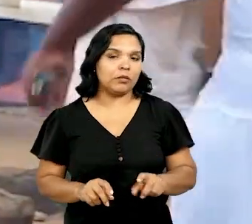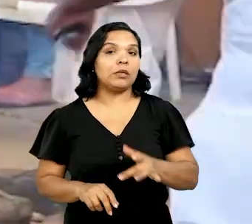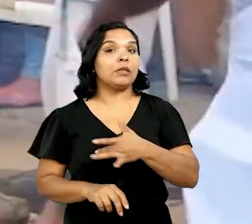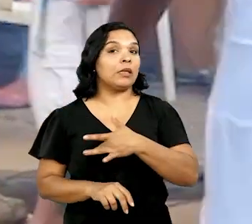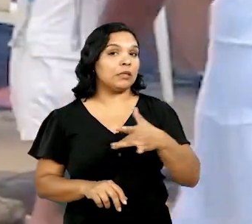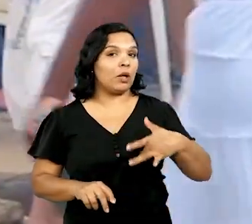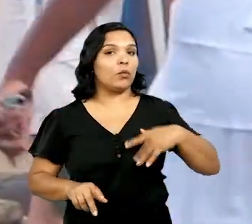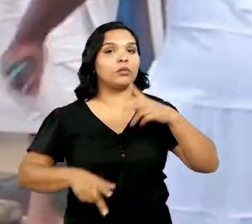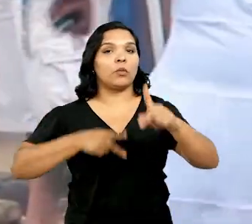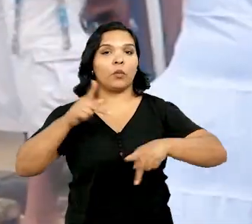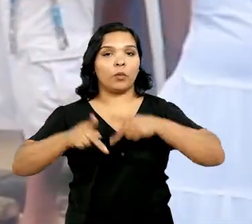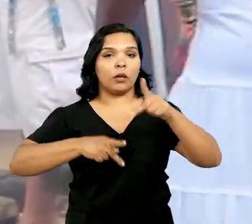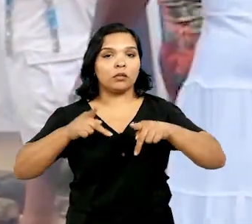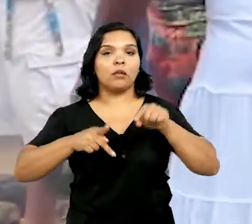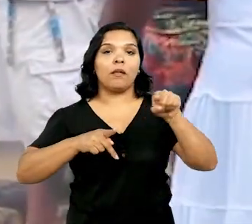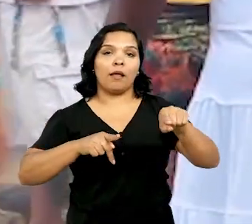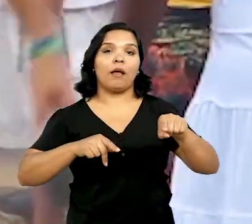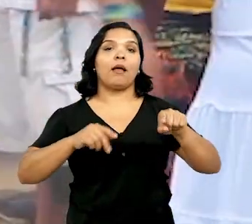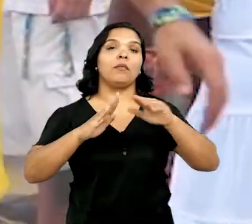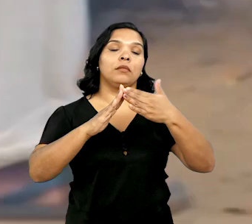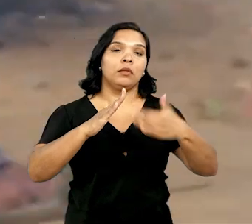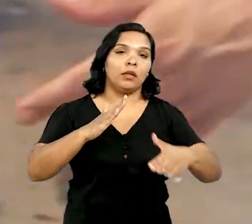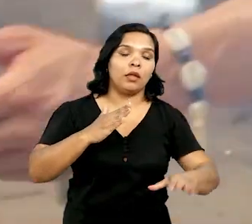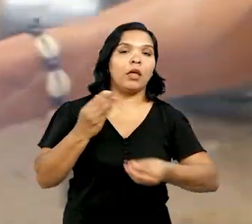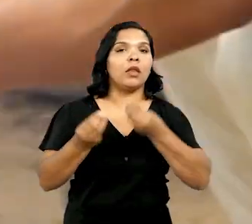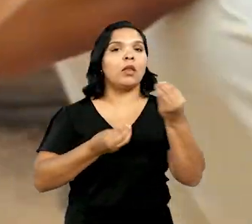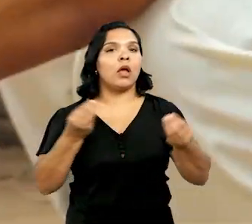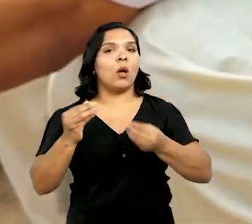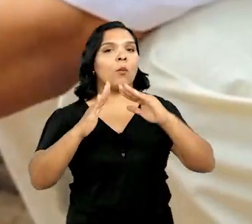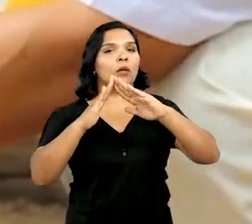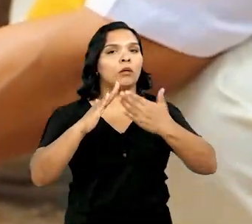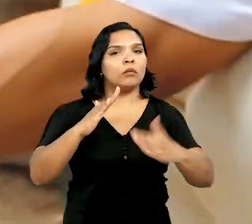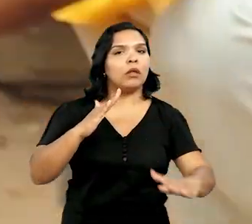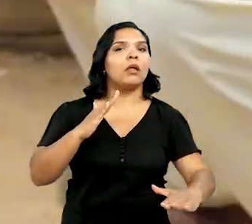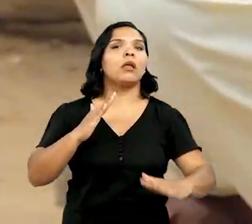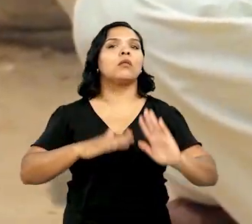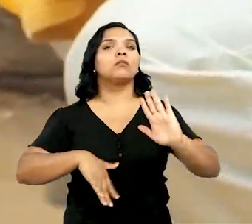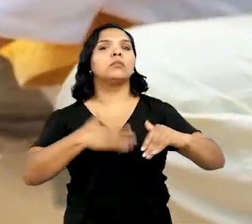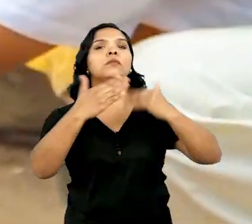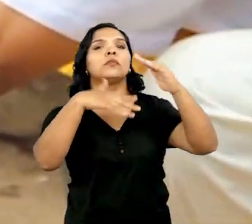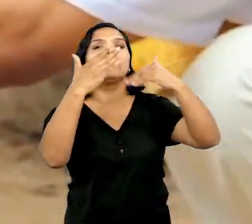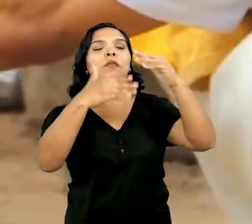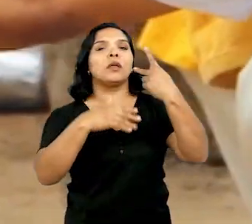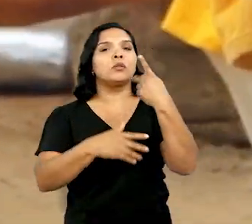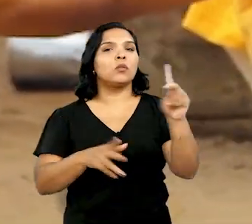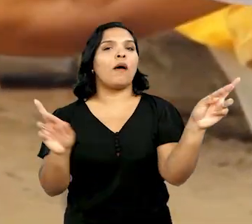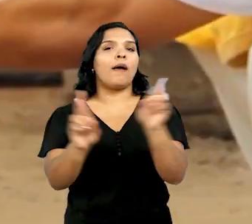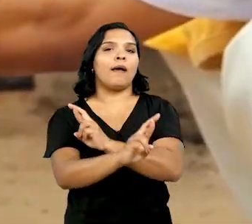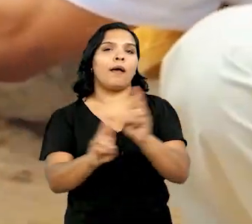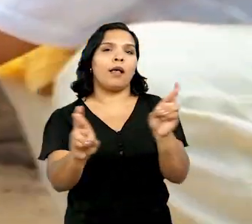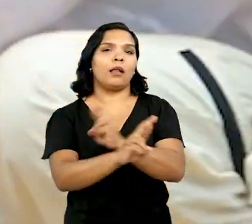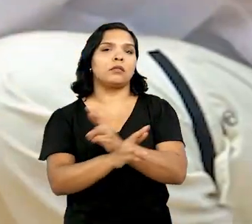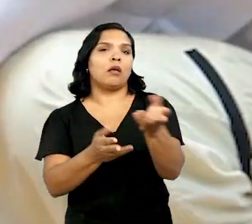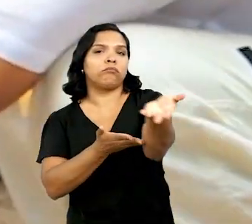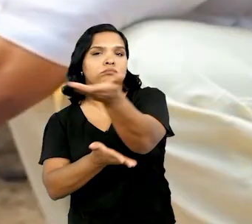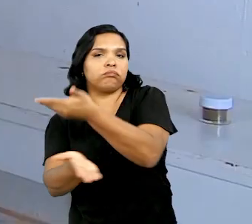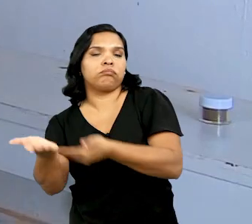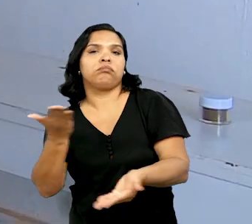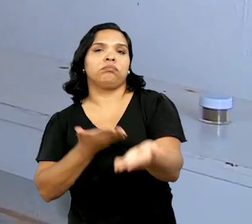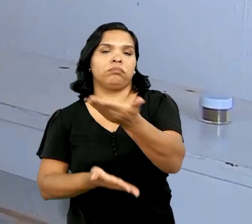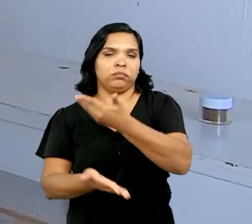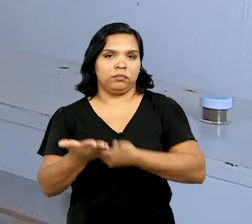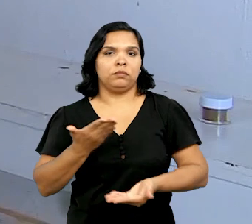questão da saúde da população que está naquele terreiro e como é que o terreiro desenvolvia a sua relação com o seu